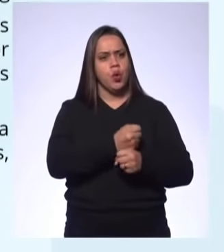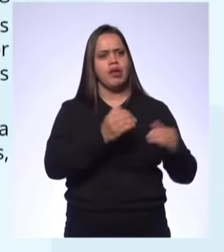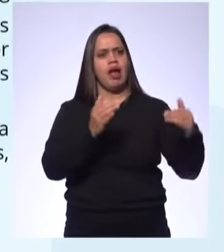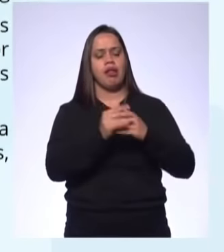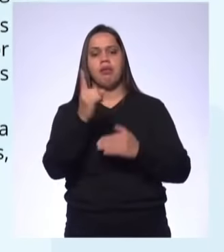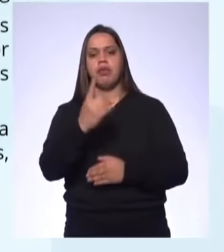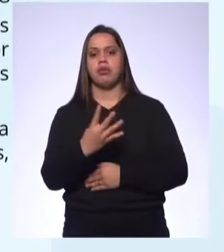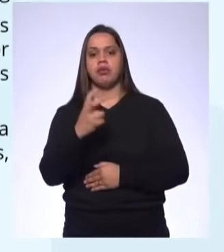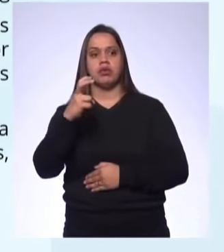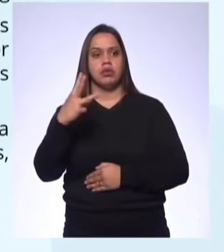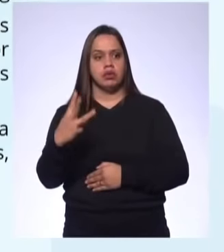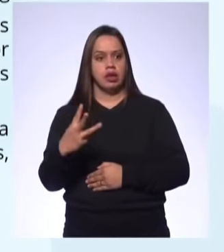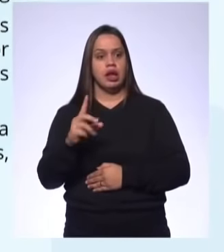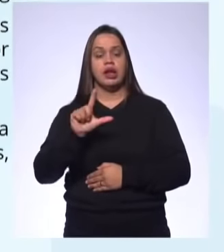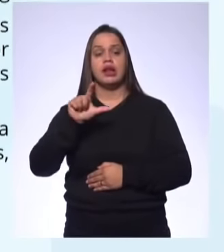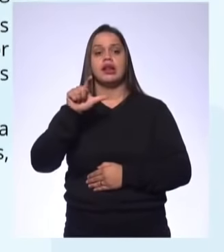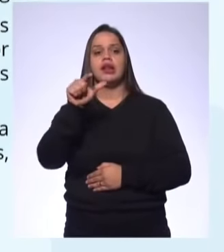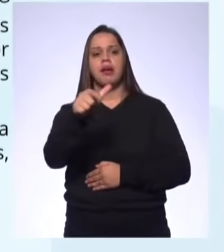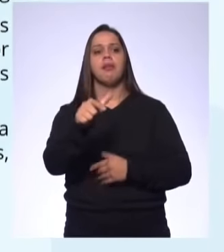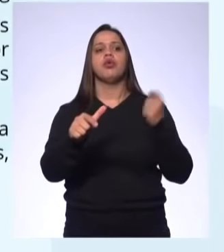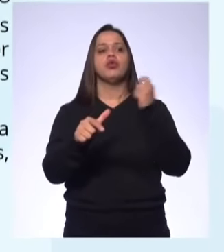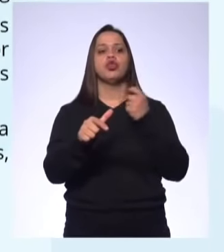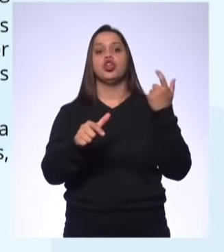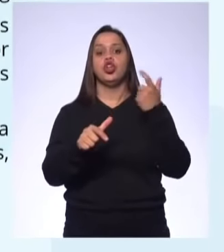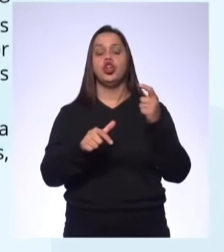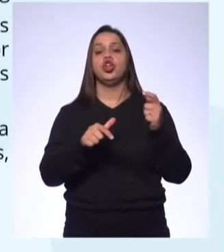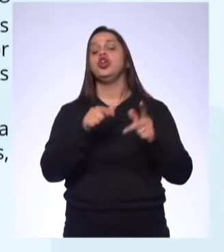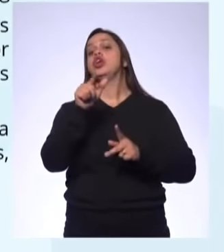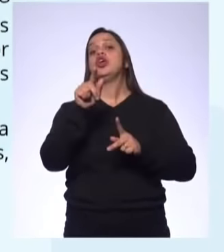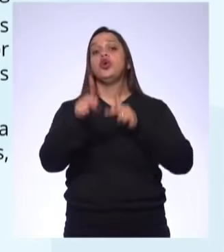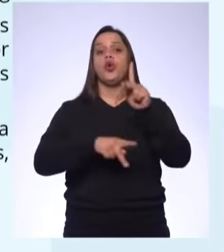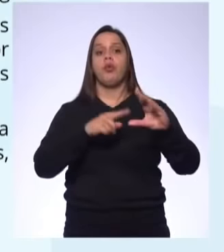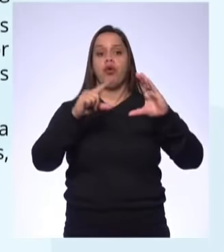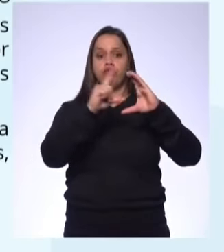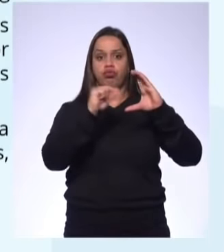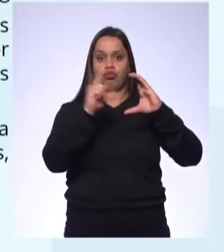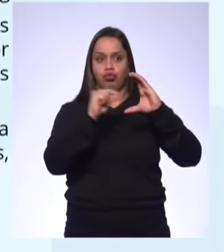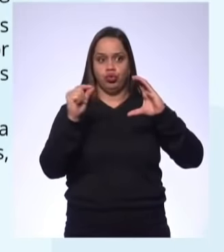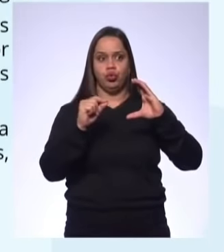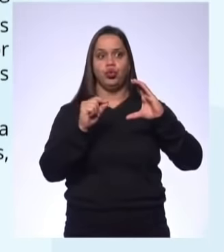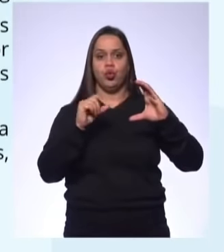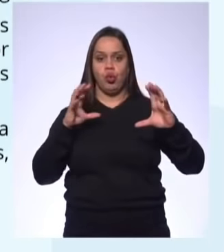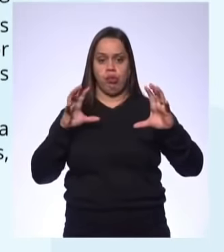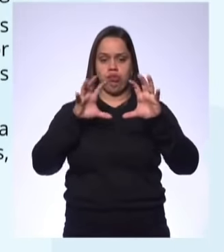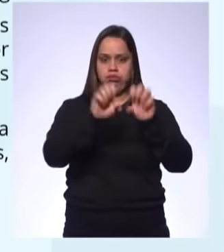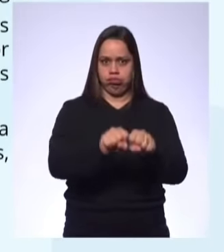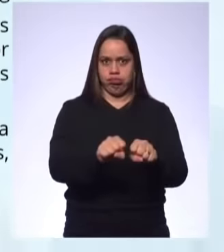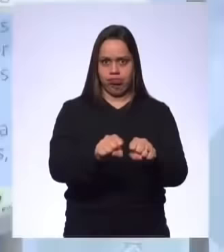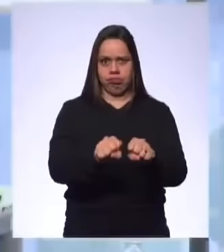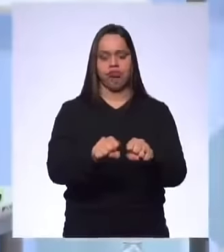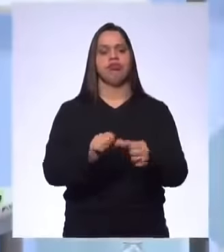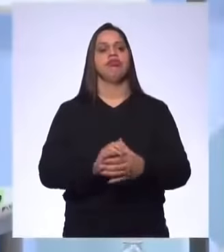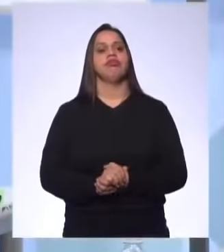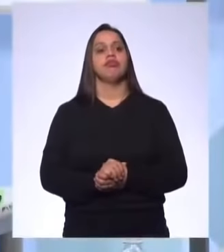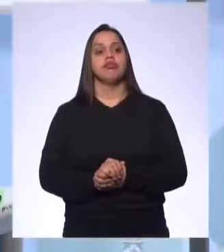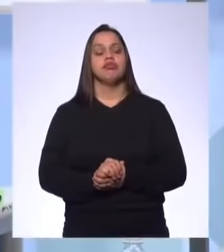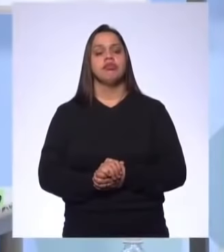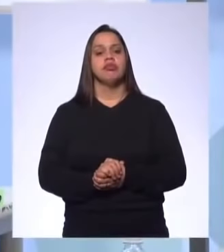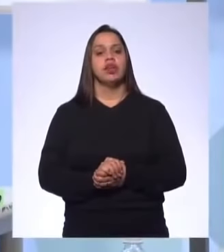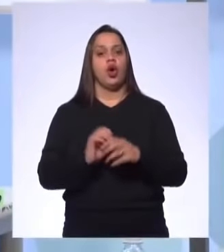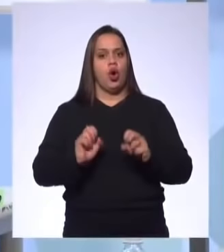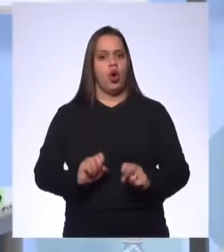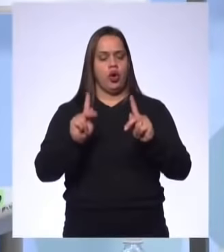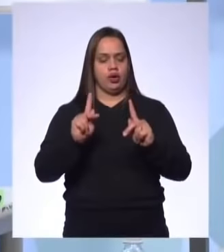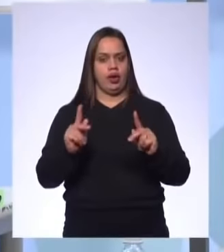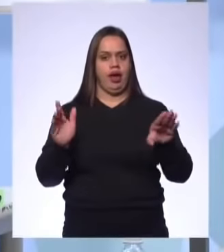1453, quando foi conquistado pelos turcos otomanos. Ótimo. Então, até aqui, o